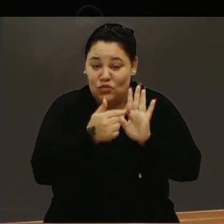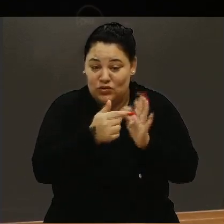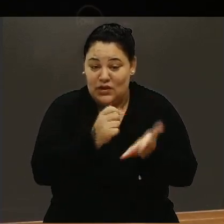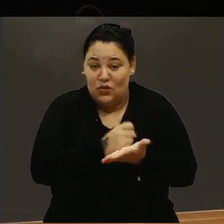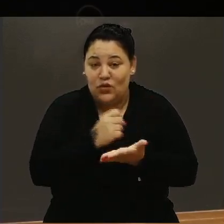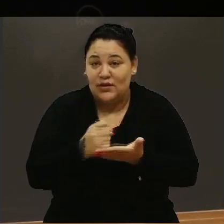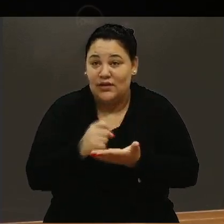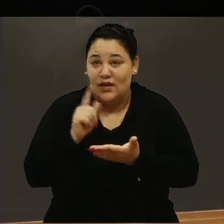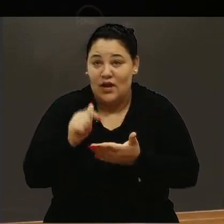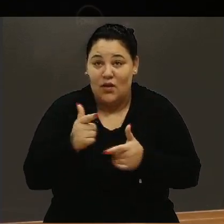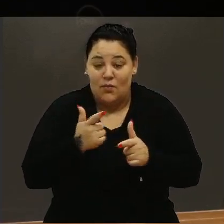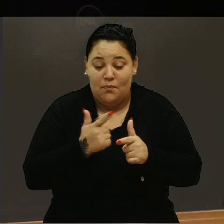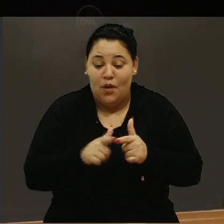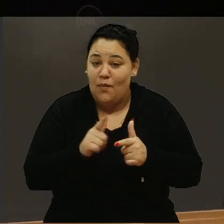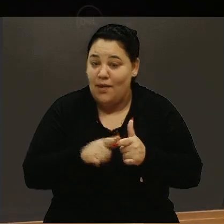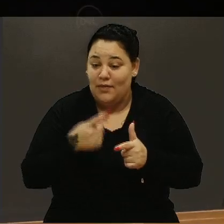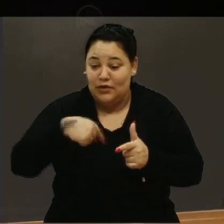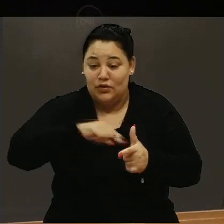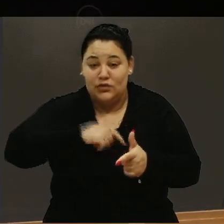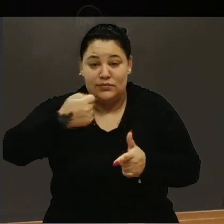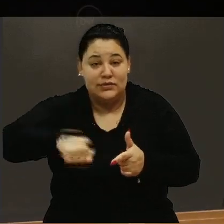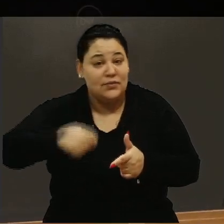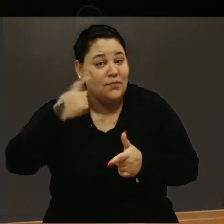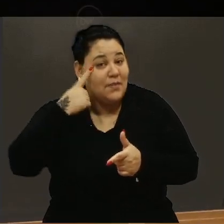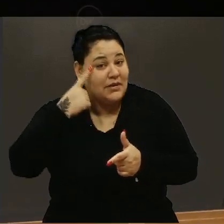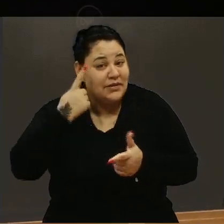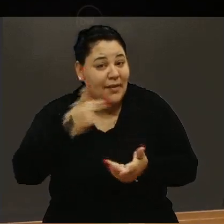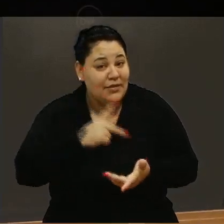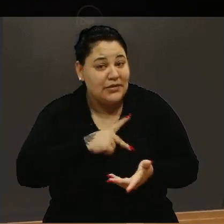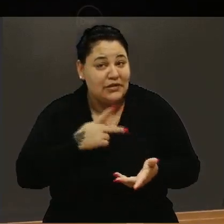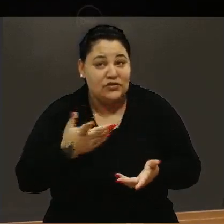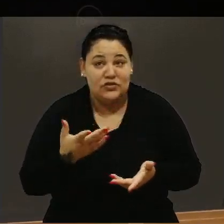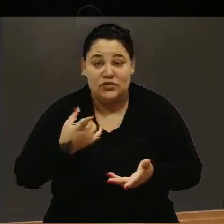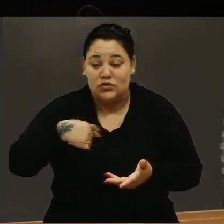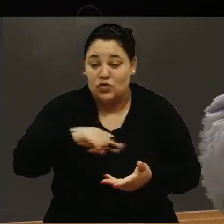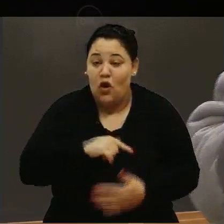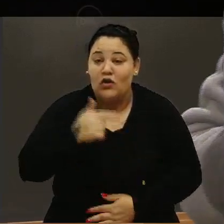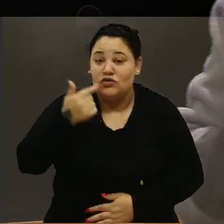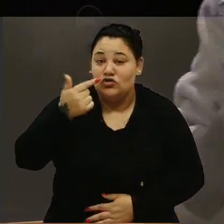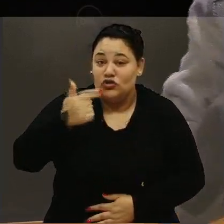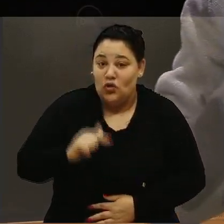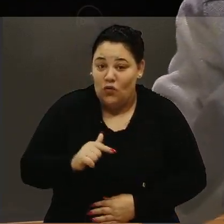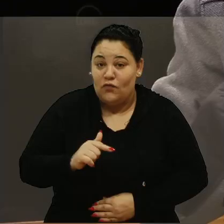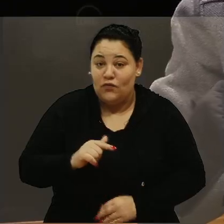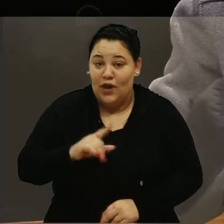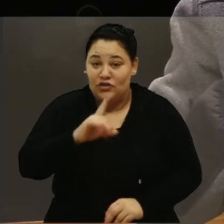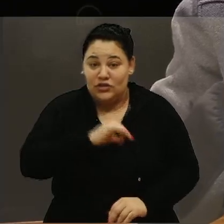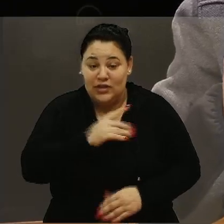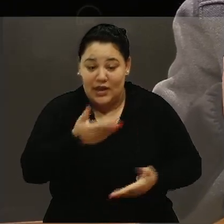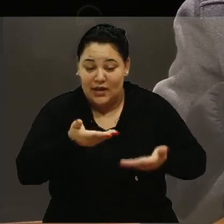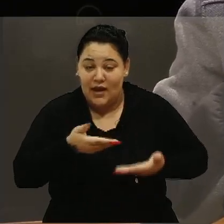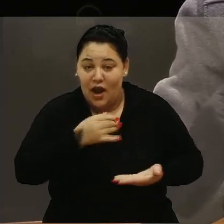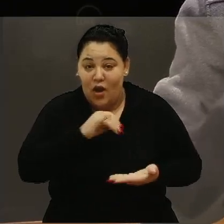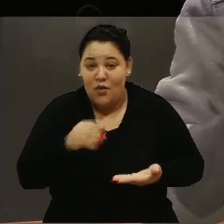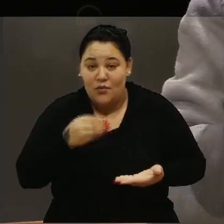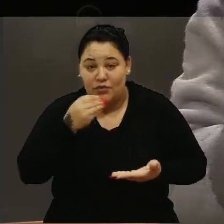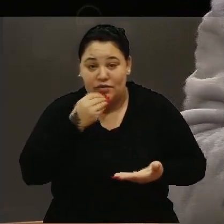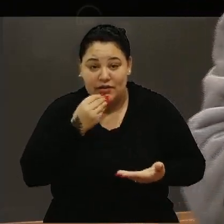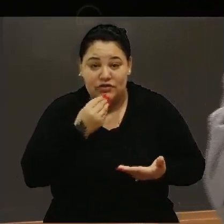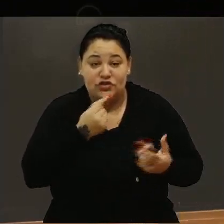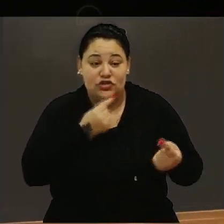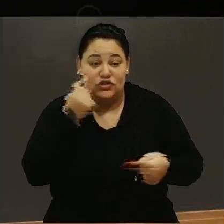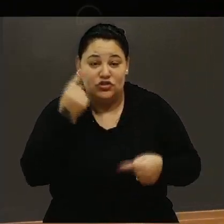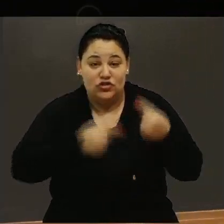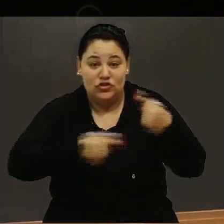um problema que nós temos que repensar, presidente. Nós estamos novamente com a oportunidade de debater essa lei que foi aprovada no ano